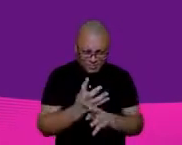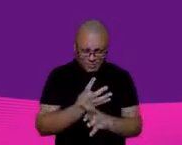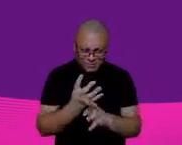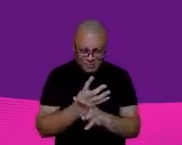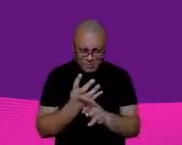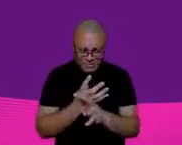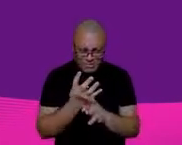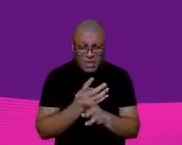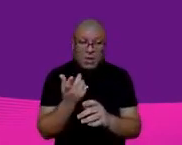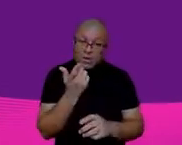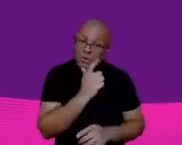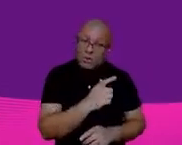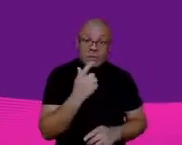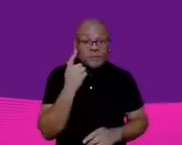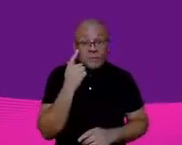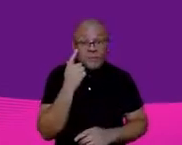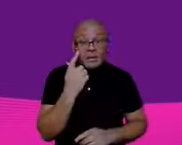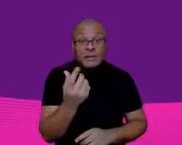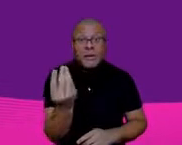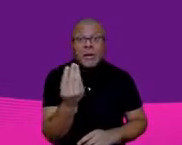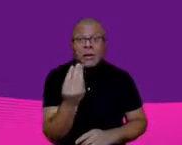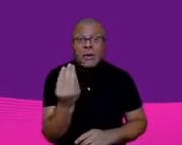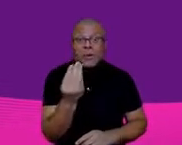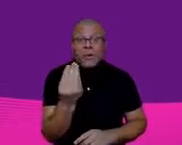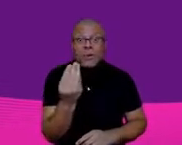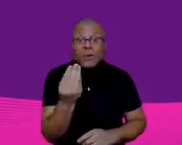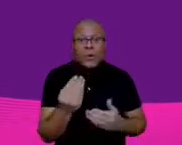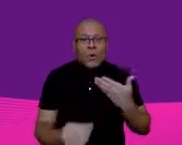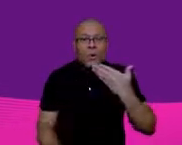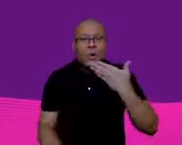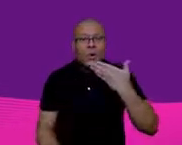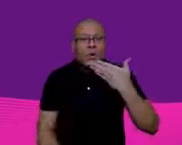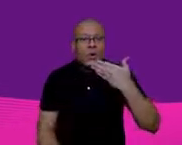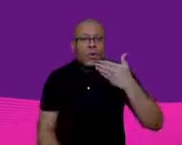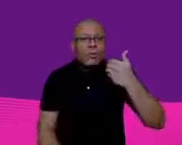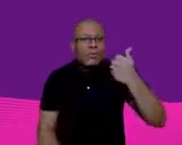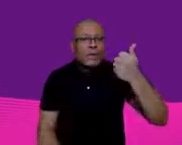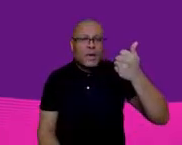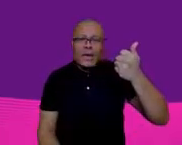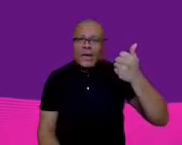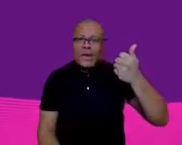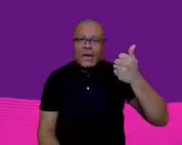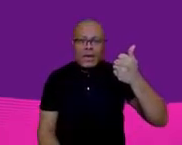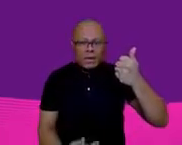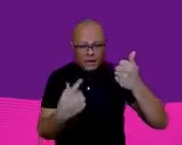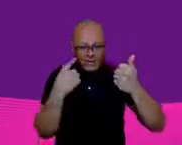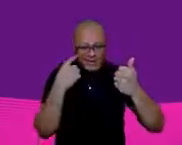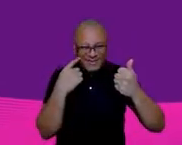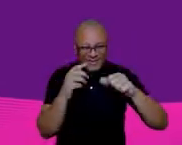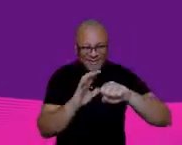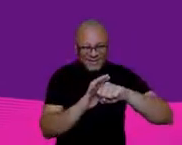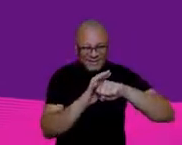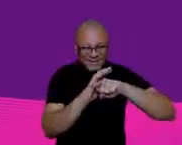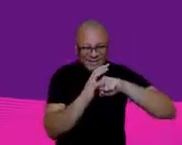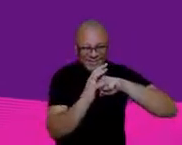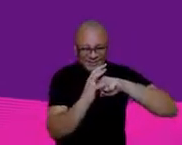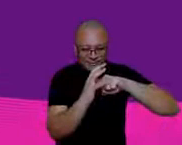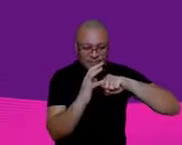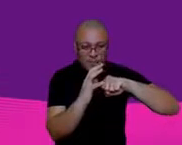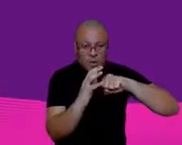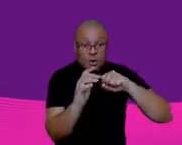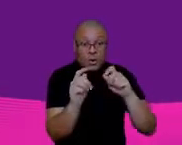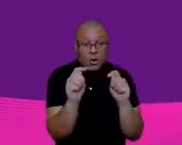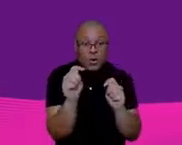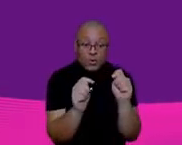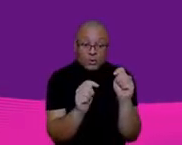Mas vejam como ficou melhor a aparência do quadril. Vejam como eu consigo controlar a parte